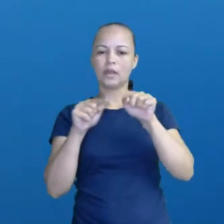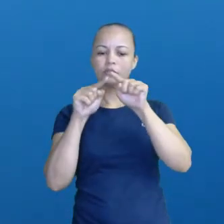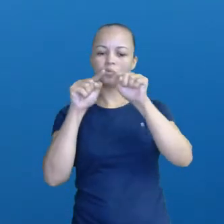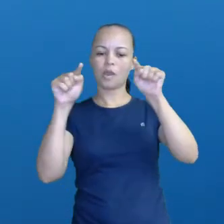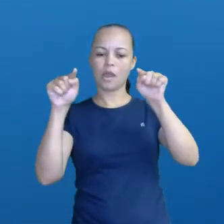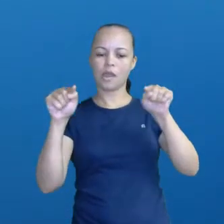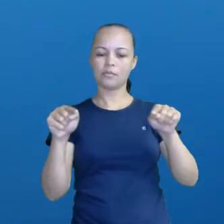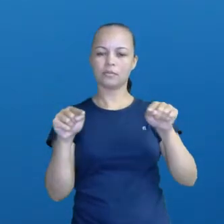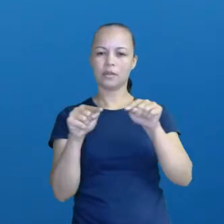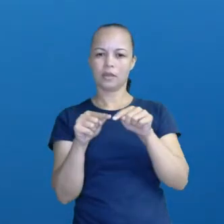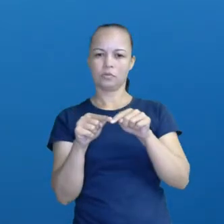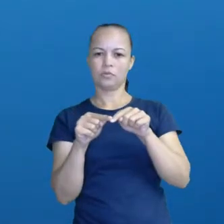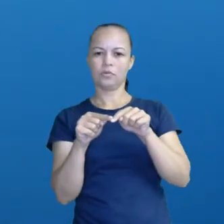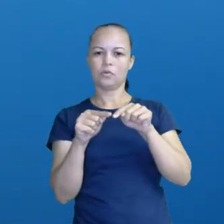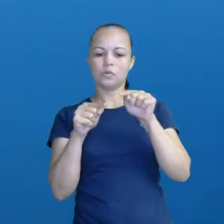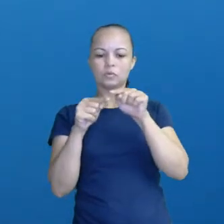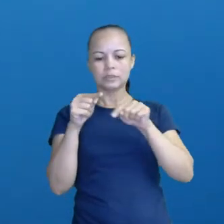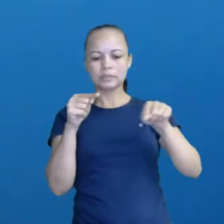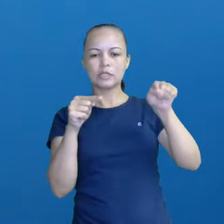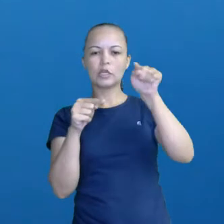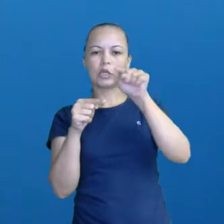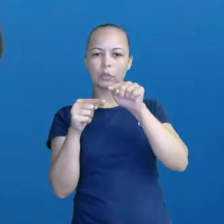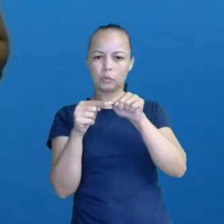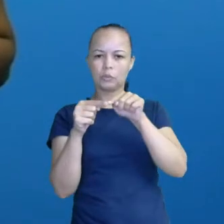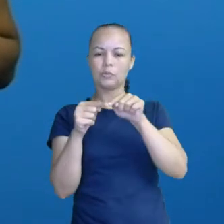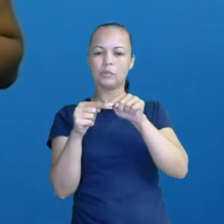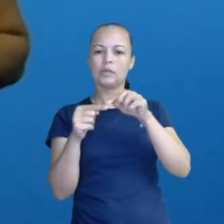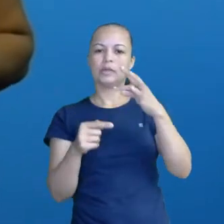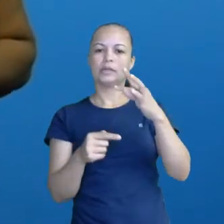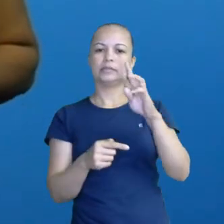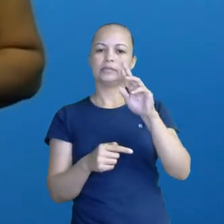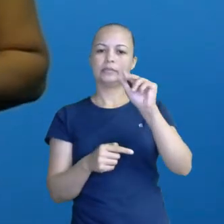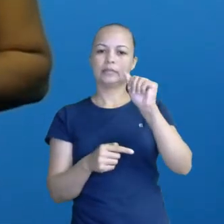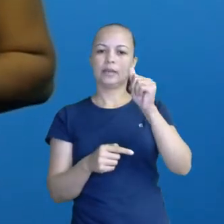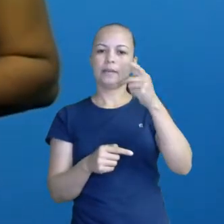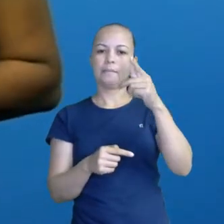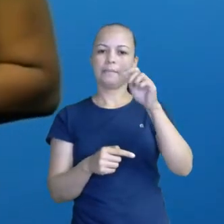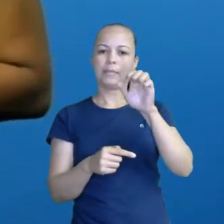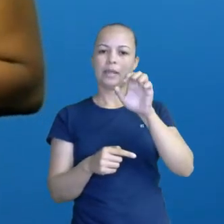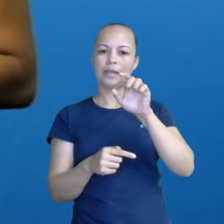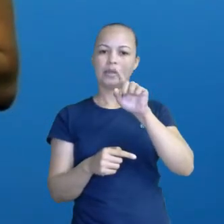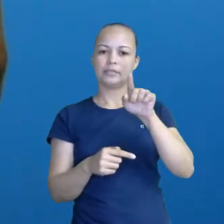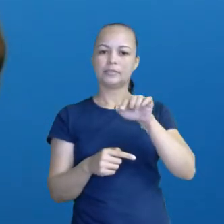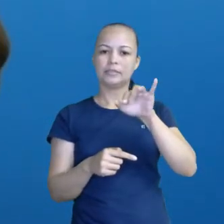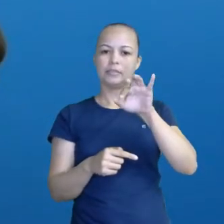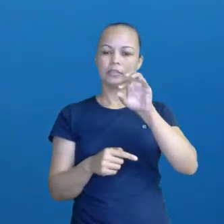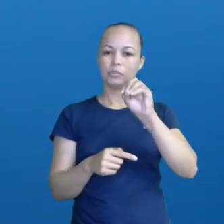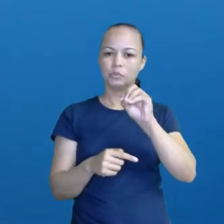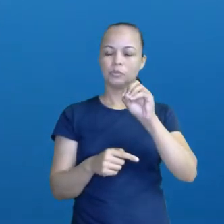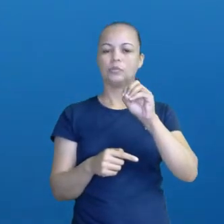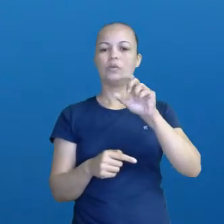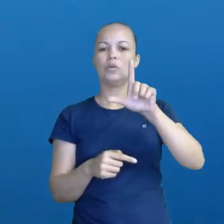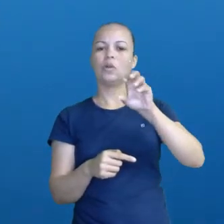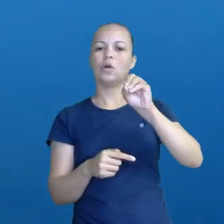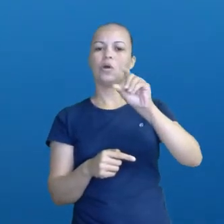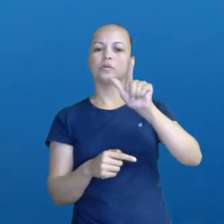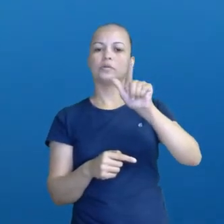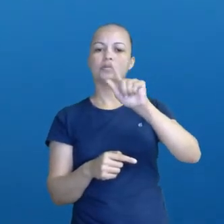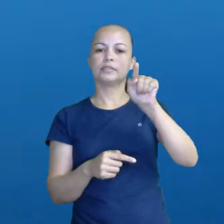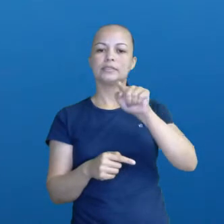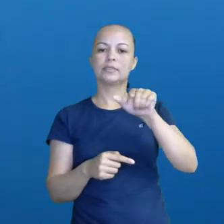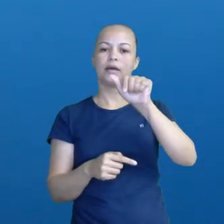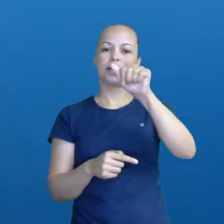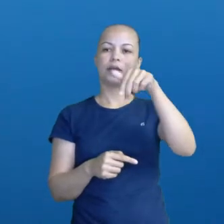círculo e trapézio e losango Vamos trabalhar